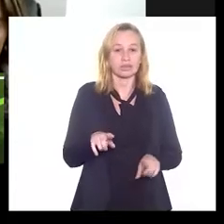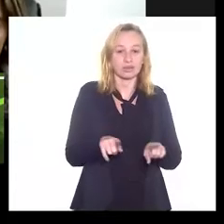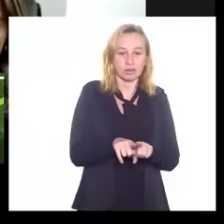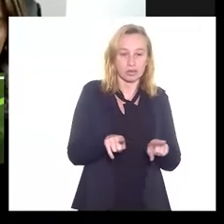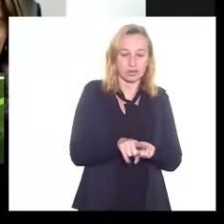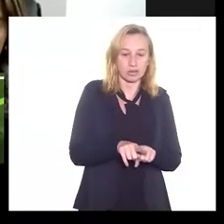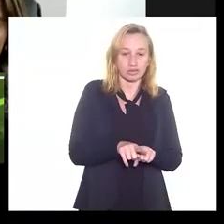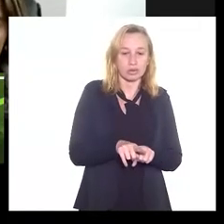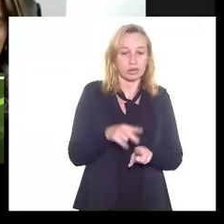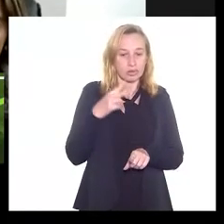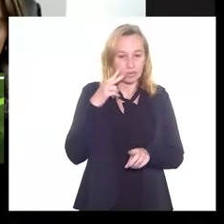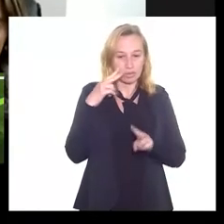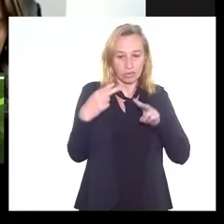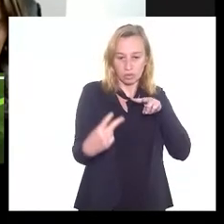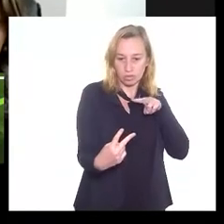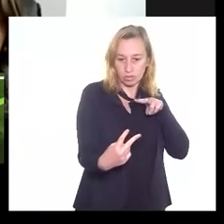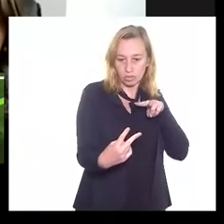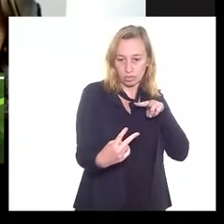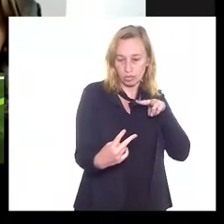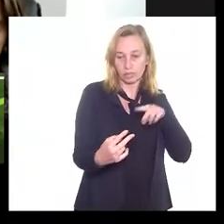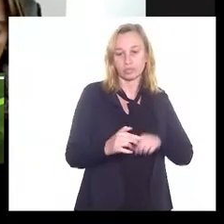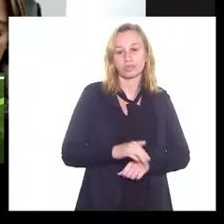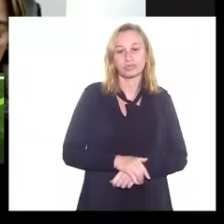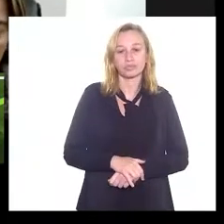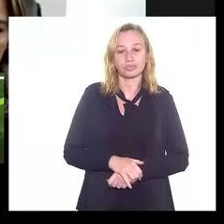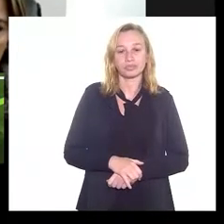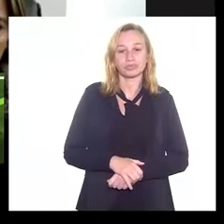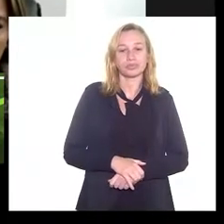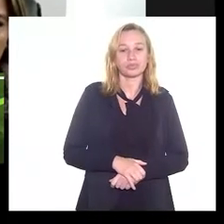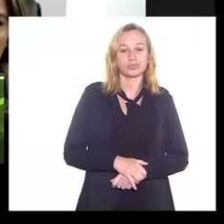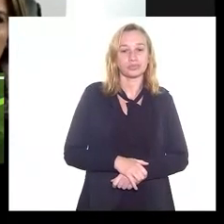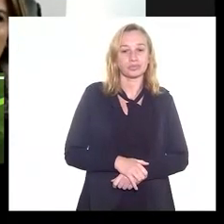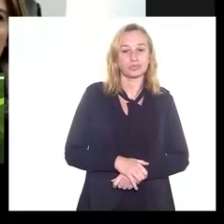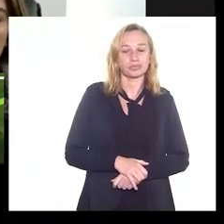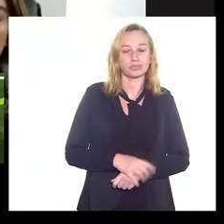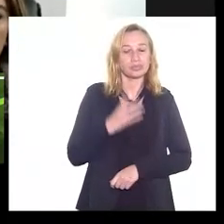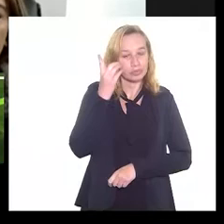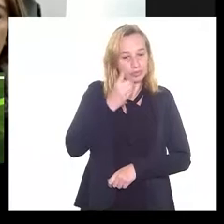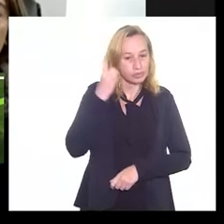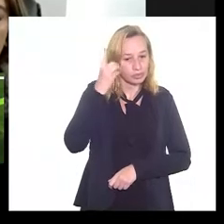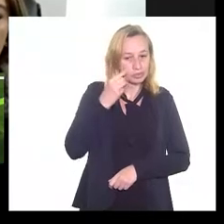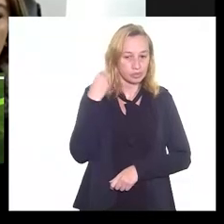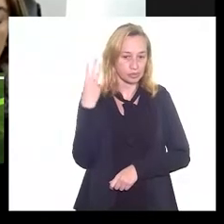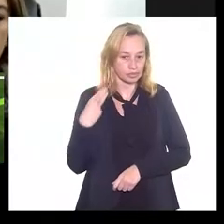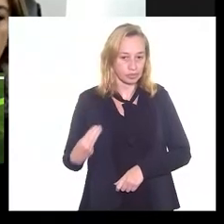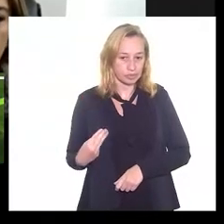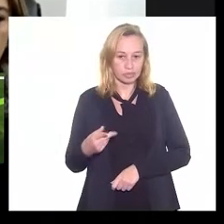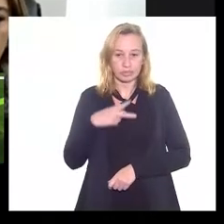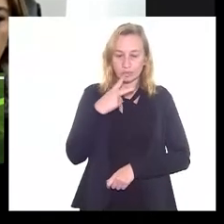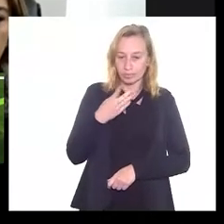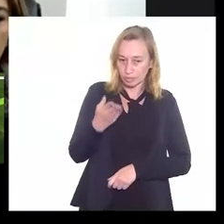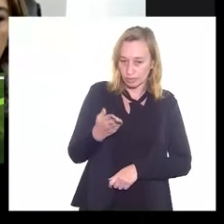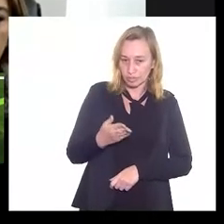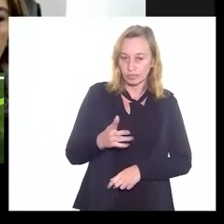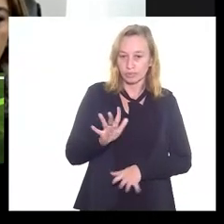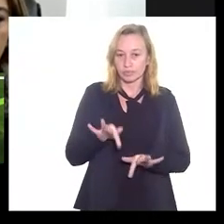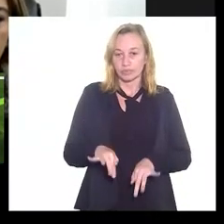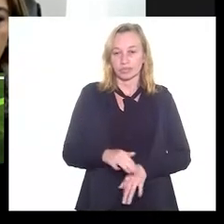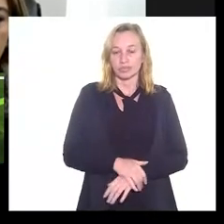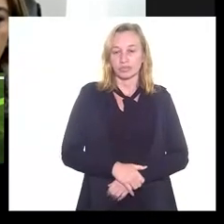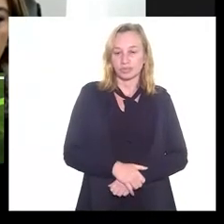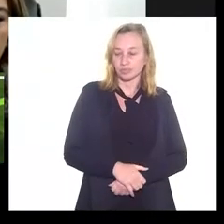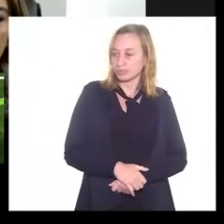também assistir aqui a nossa audiência deputada Mônica Francisco para suas considerações